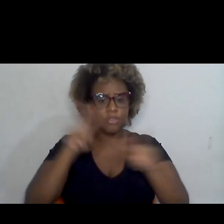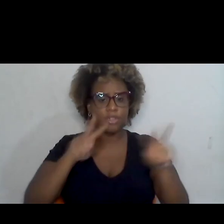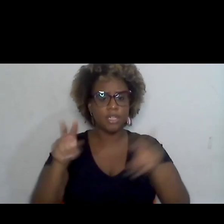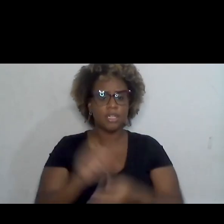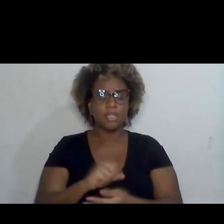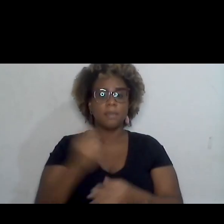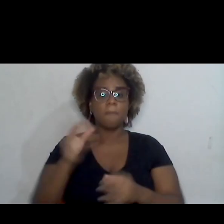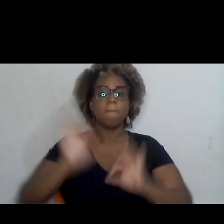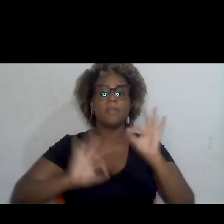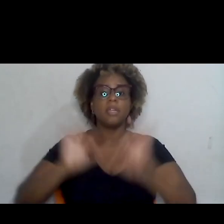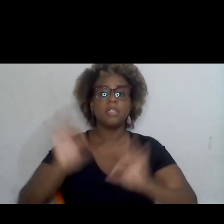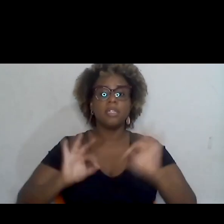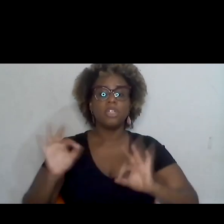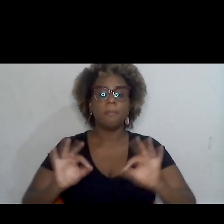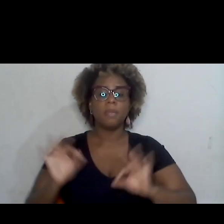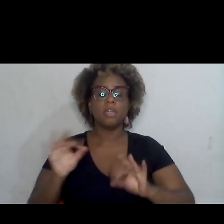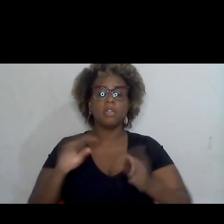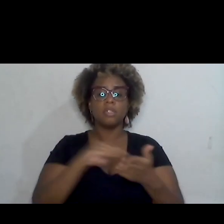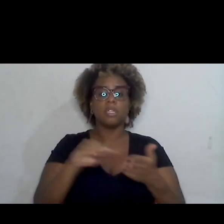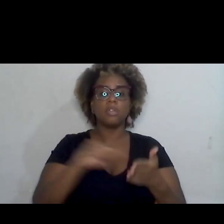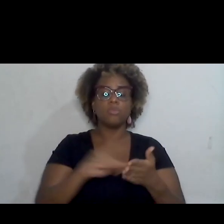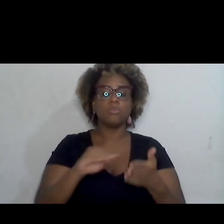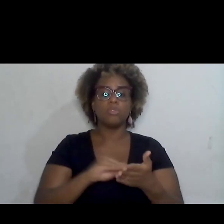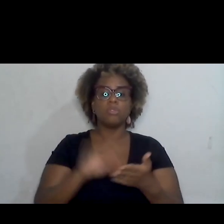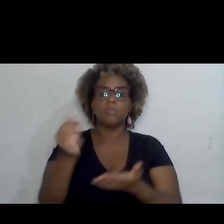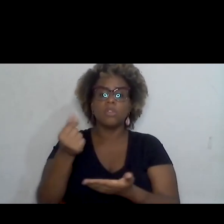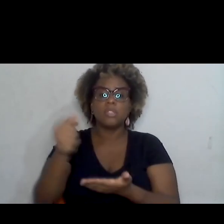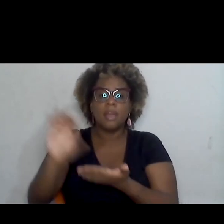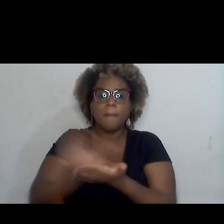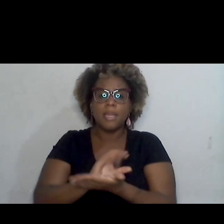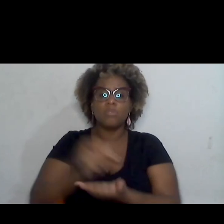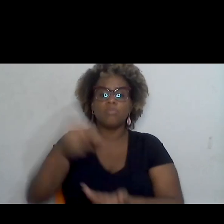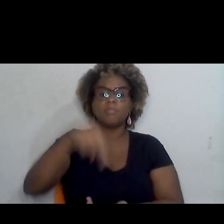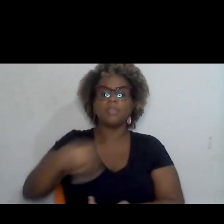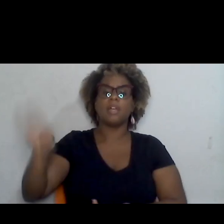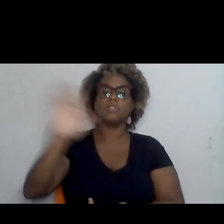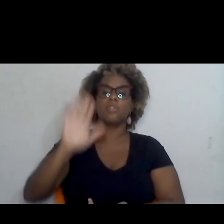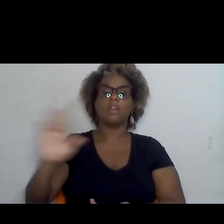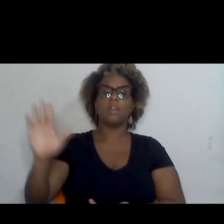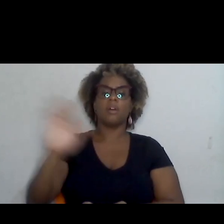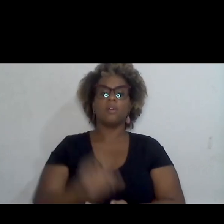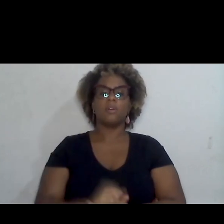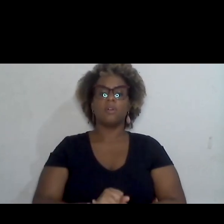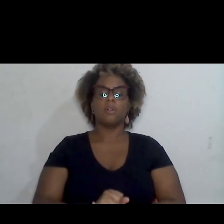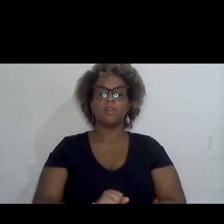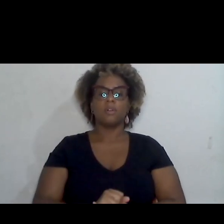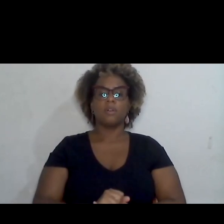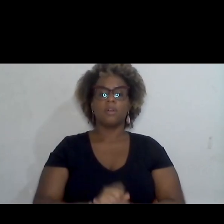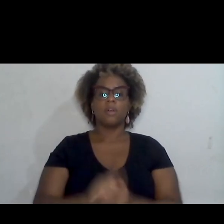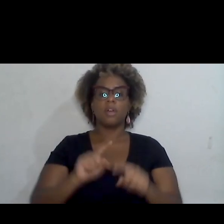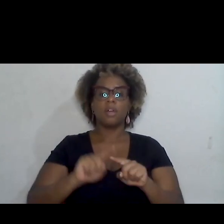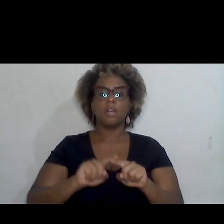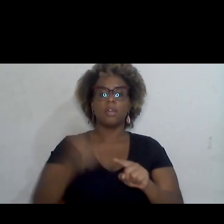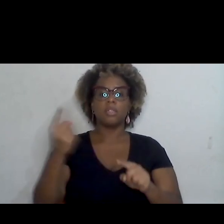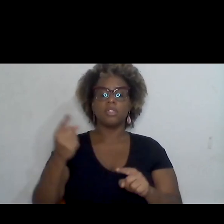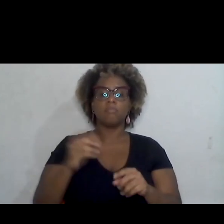Secult mostrando a degradação do orçamento nacional. Aí parece que não, a Bahia tinha que ter a Bahia tinha que se descolar daquilo ali